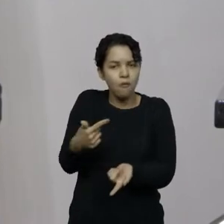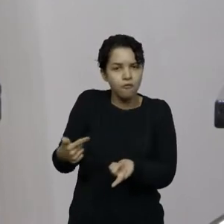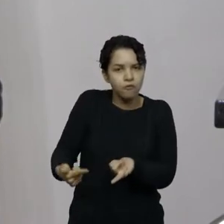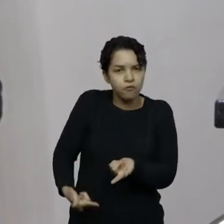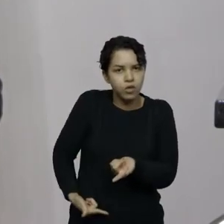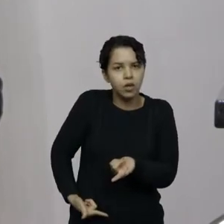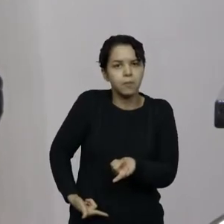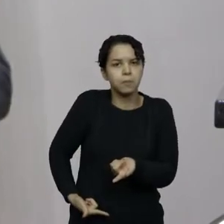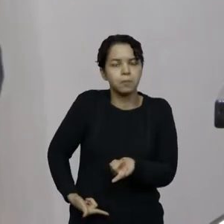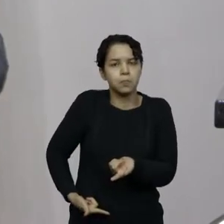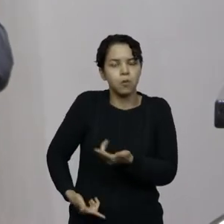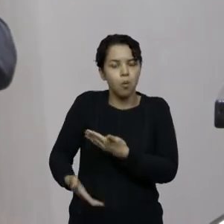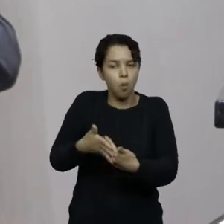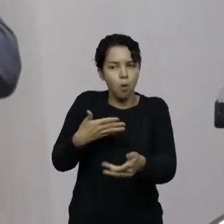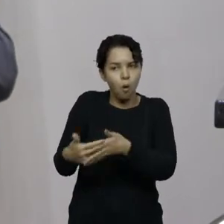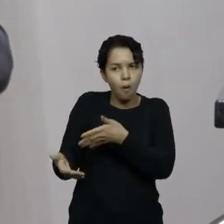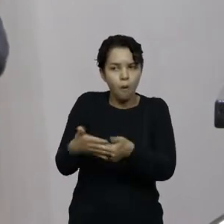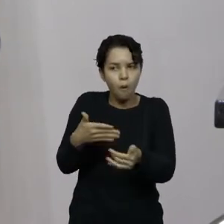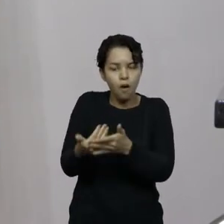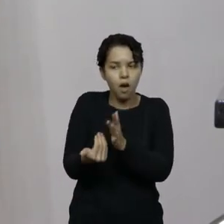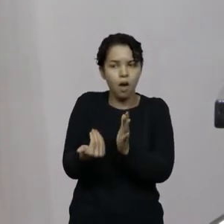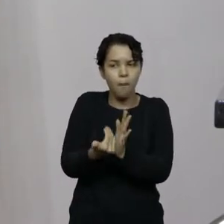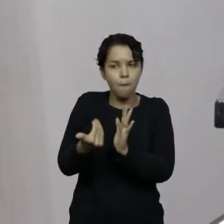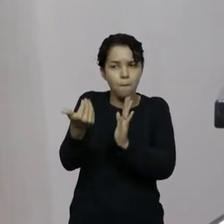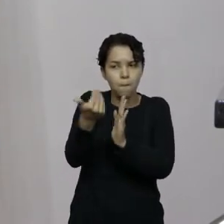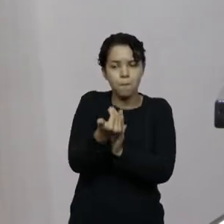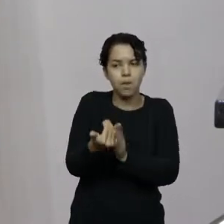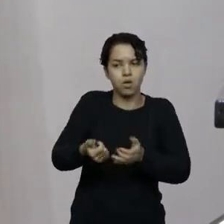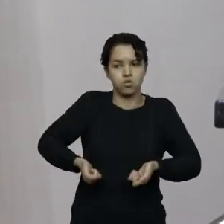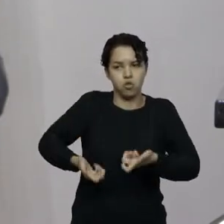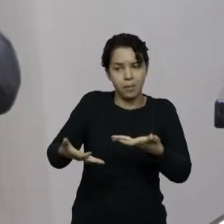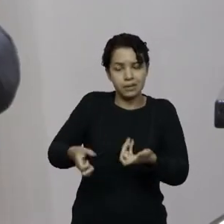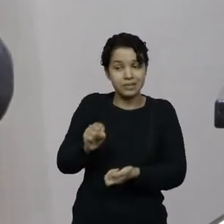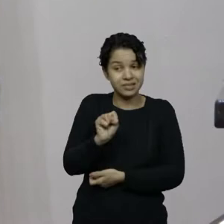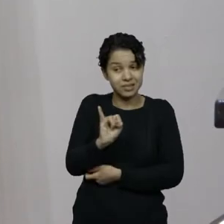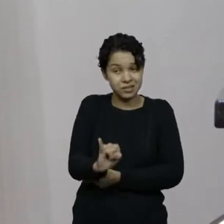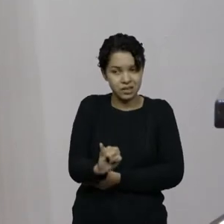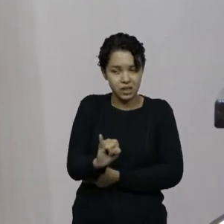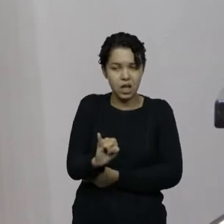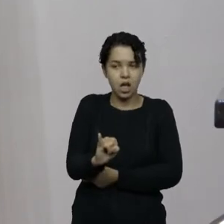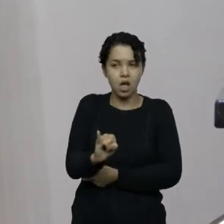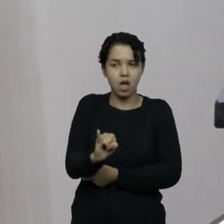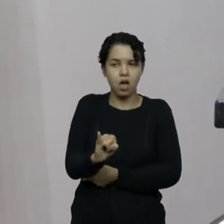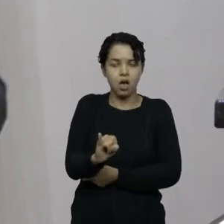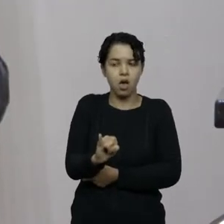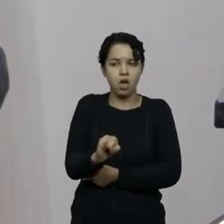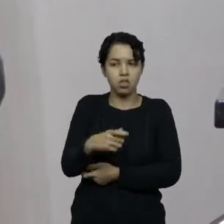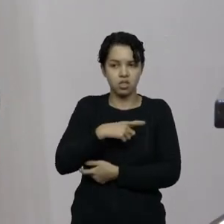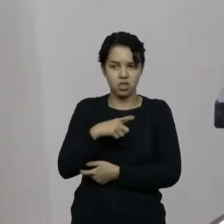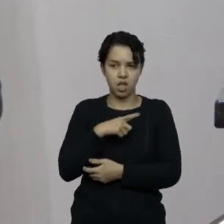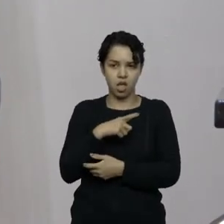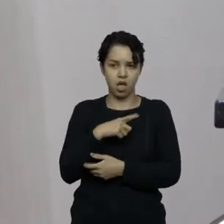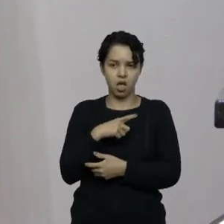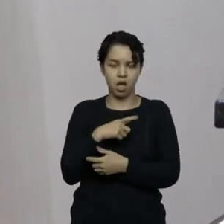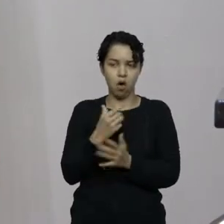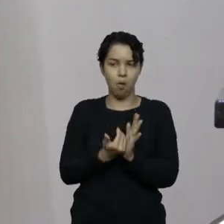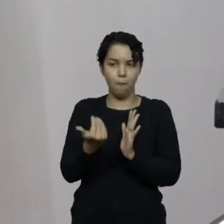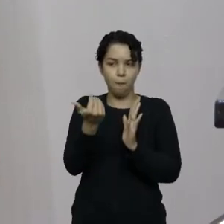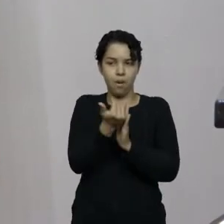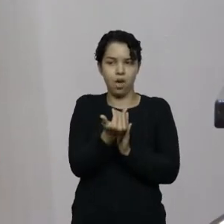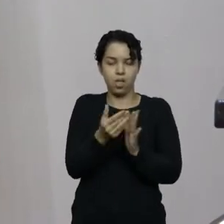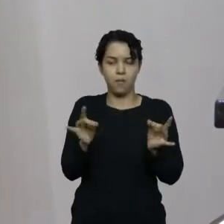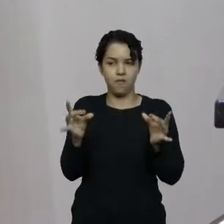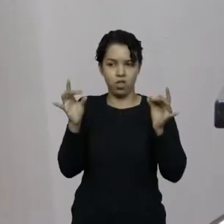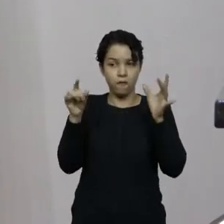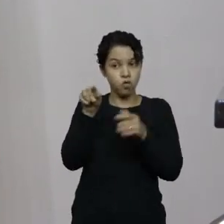aumento de despesa principalmente se se trata de um privilégio senhor é o primeiro defender senhor é o primeiro por isso que o